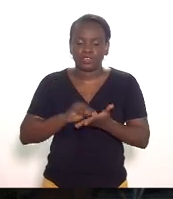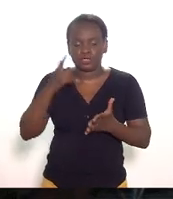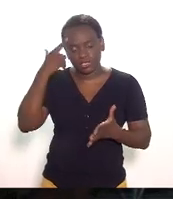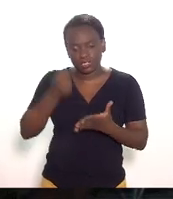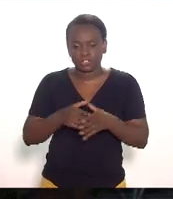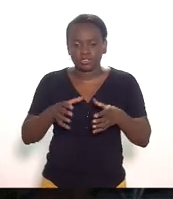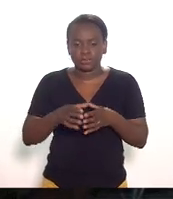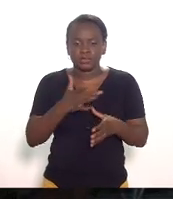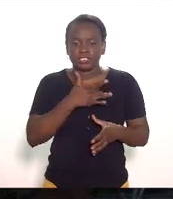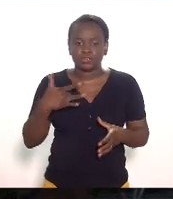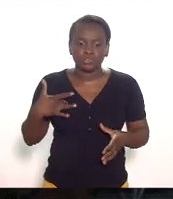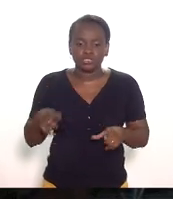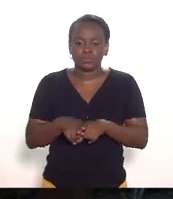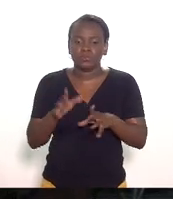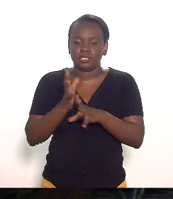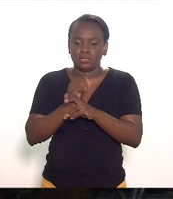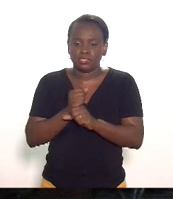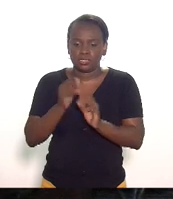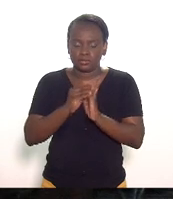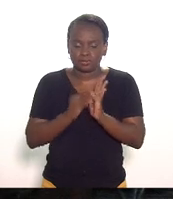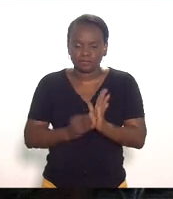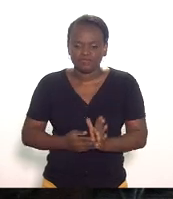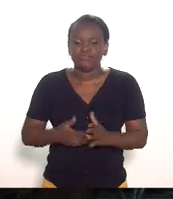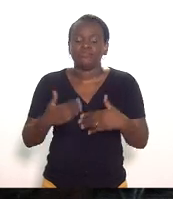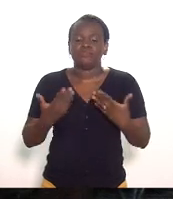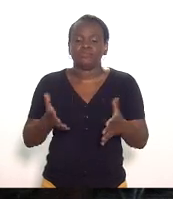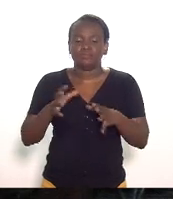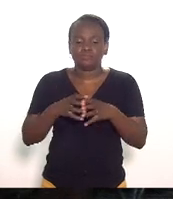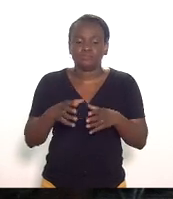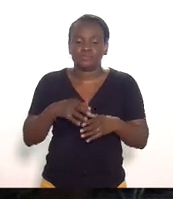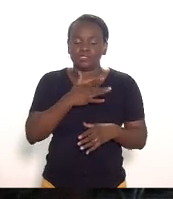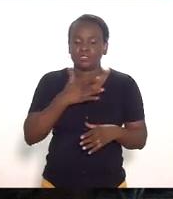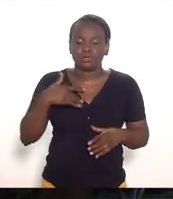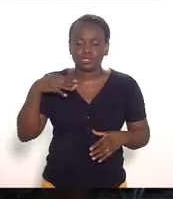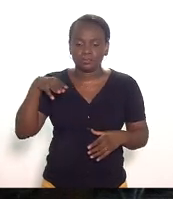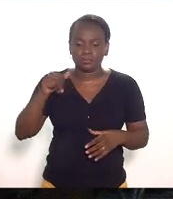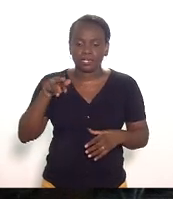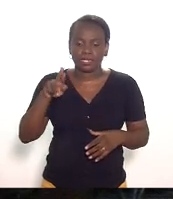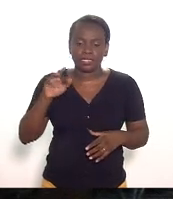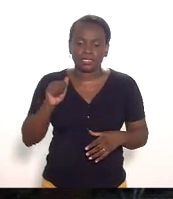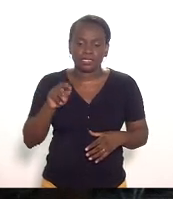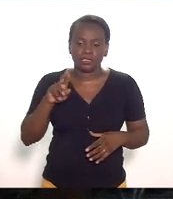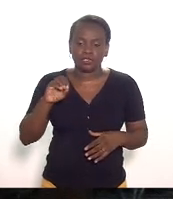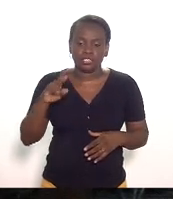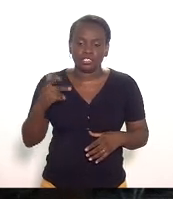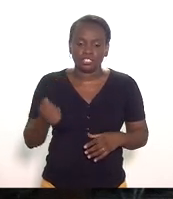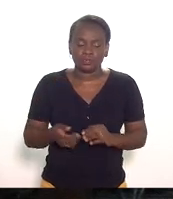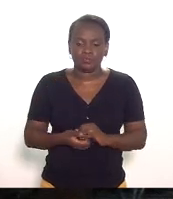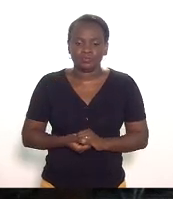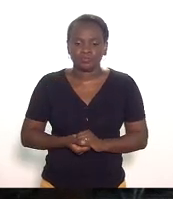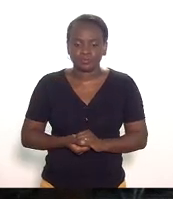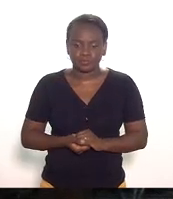comissões de saúde e orçamento. Emitir parecer pela Comissão de Saúde, deputada Marta Rocha.